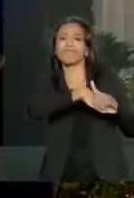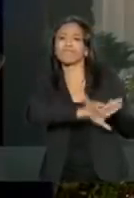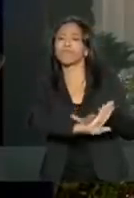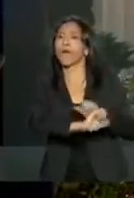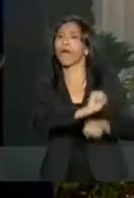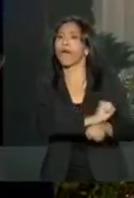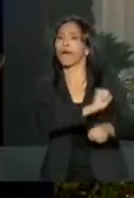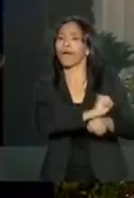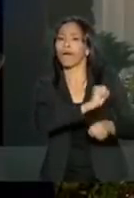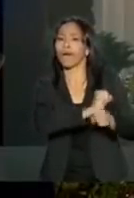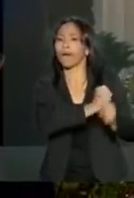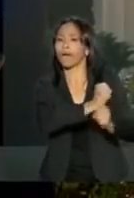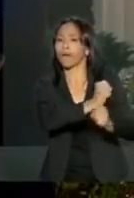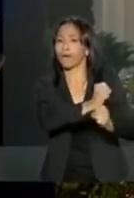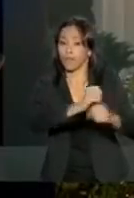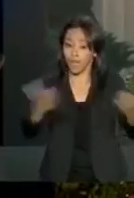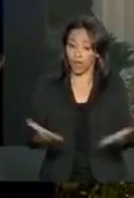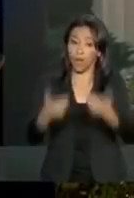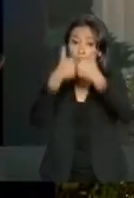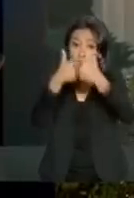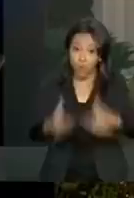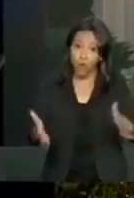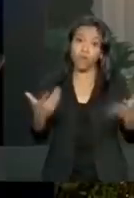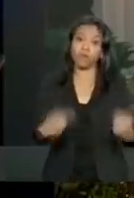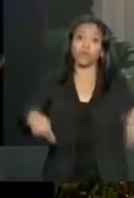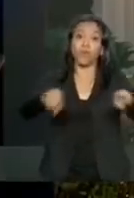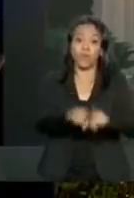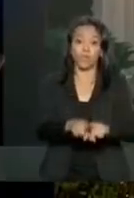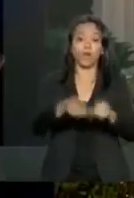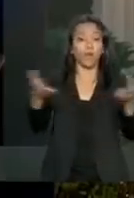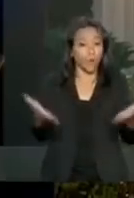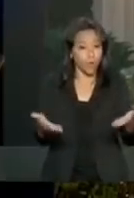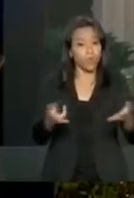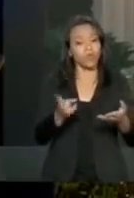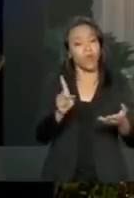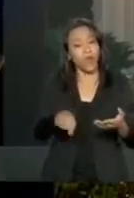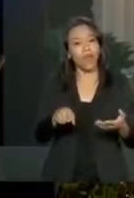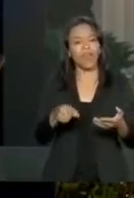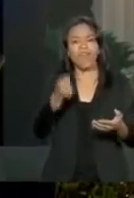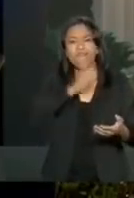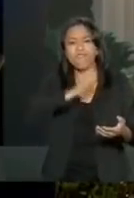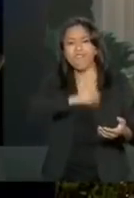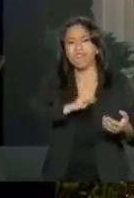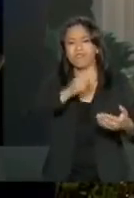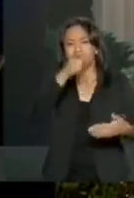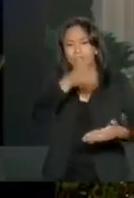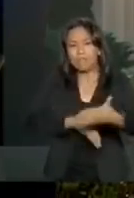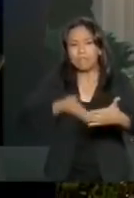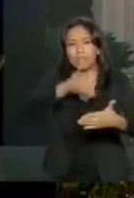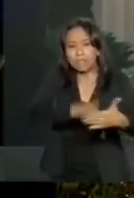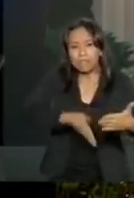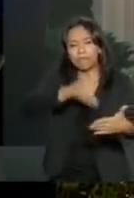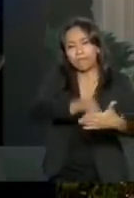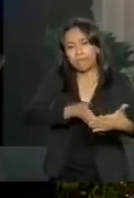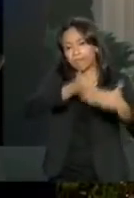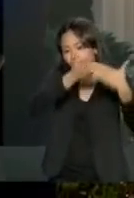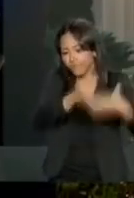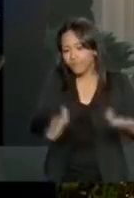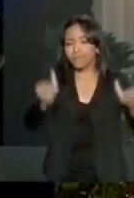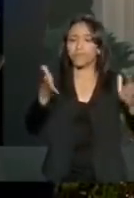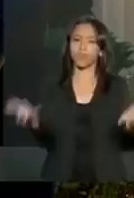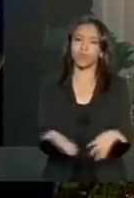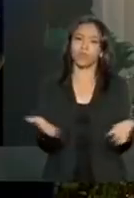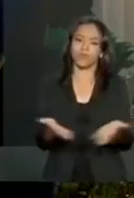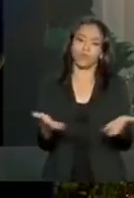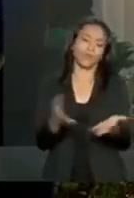novas frentes de cooperação. Esta é a hora de superar velhas resistências e explorar todo o